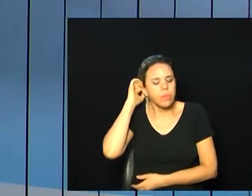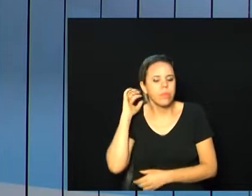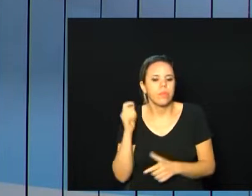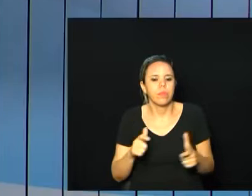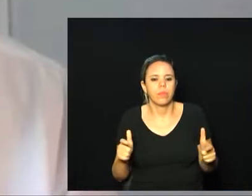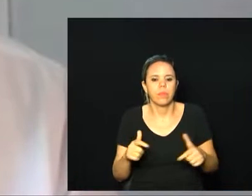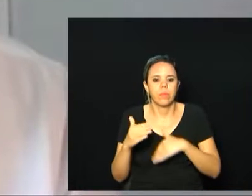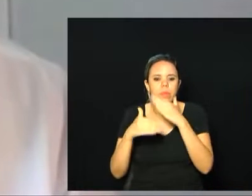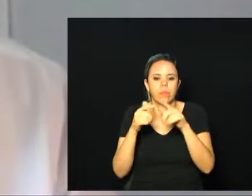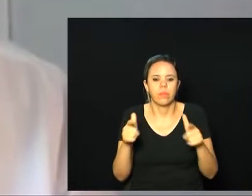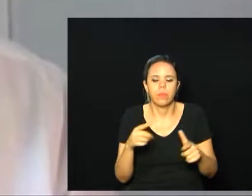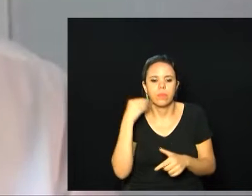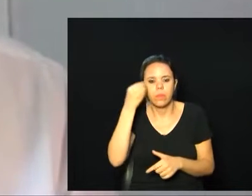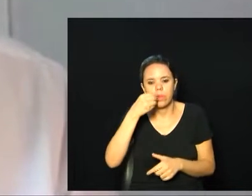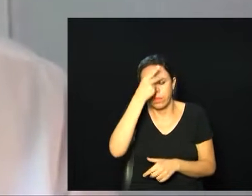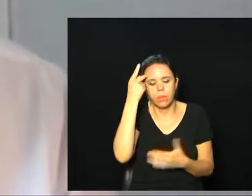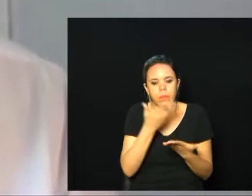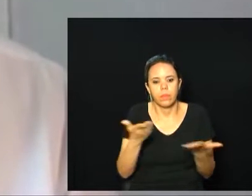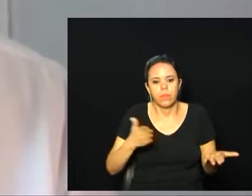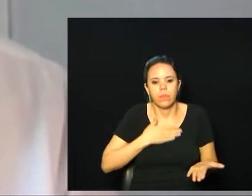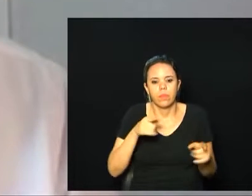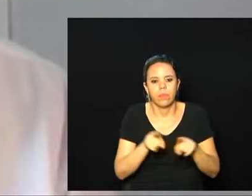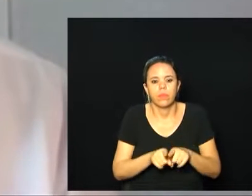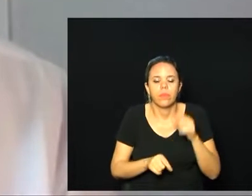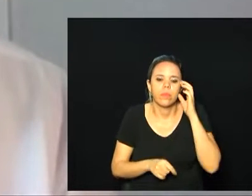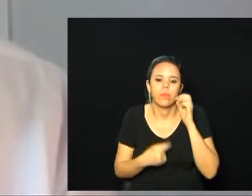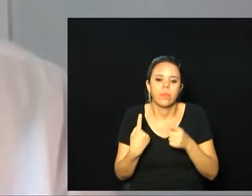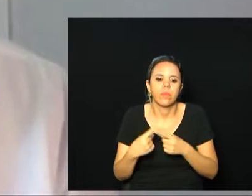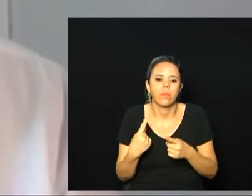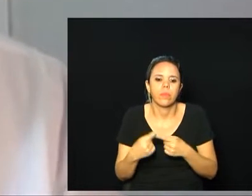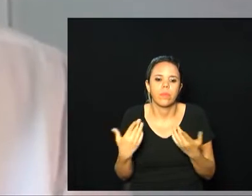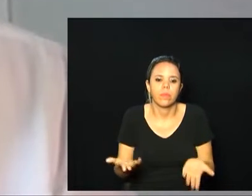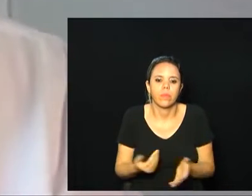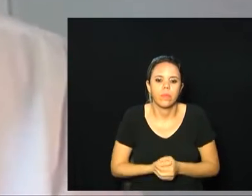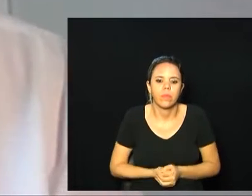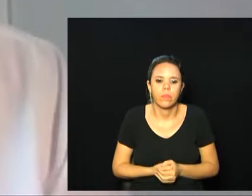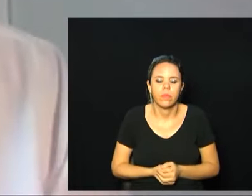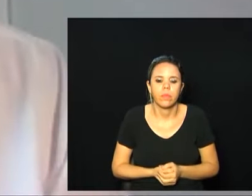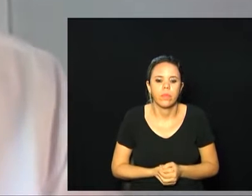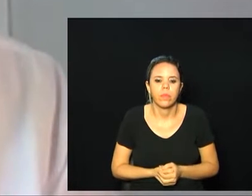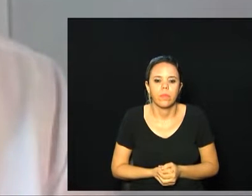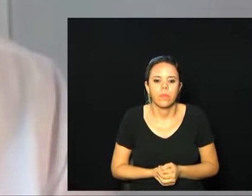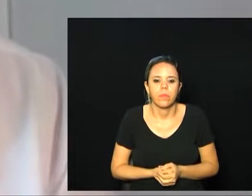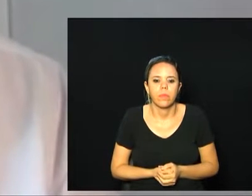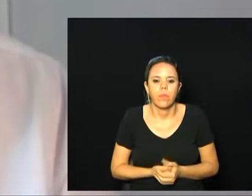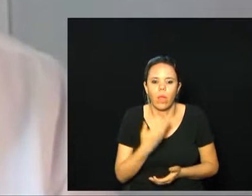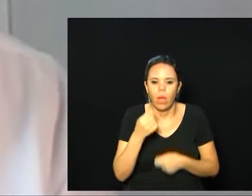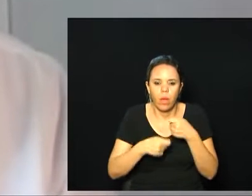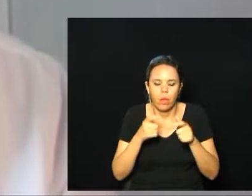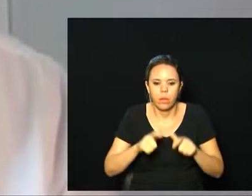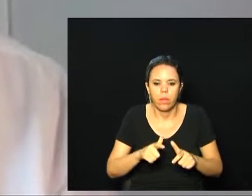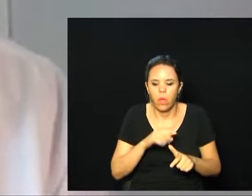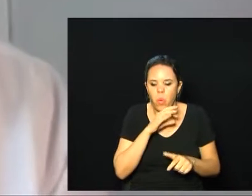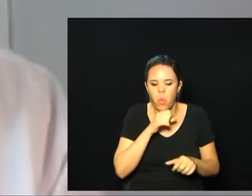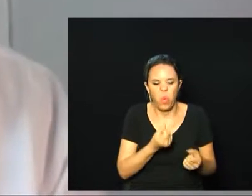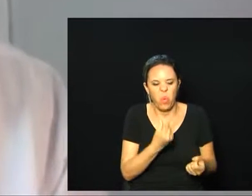de envolvimento e conhecimento das pessoas surpreendeu também, porque assim, uma coisa é você não comer num lugar que não tem um bom